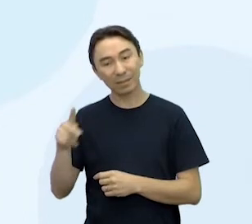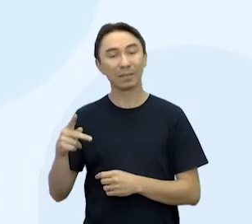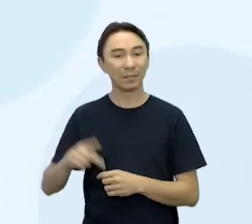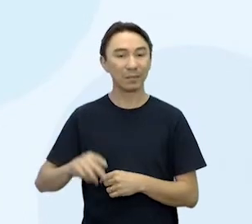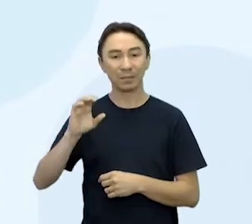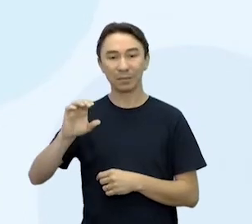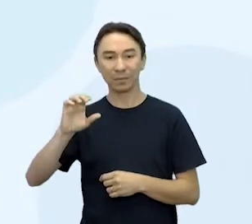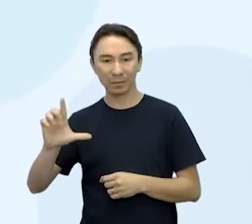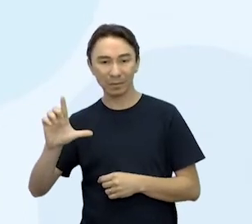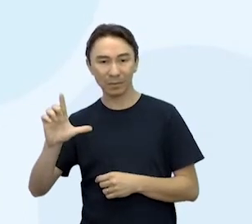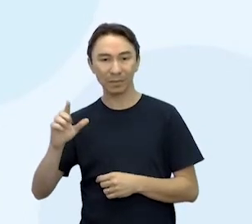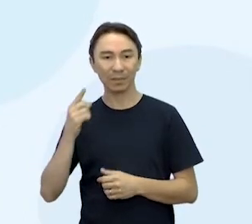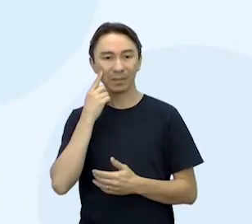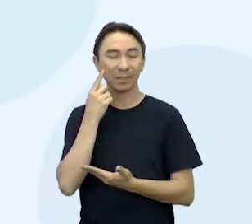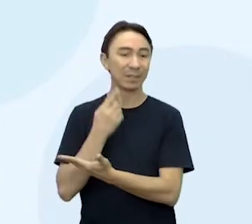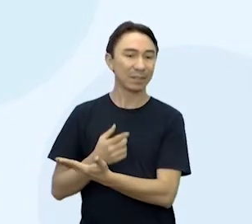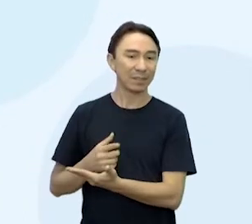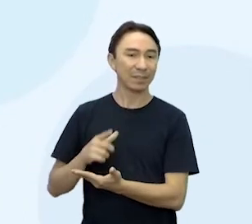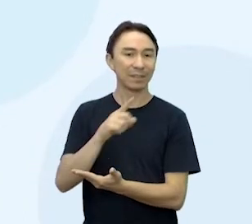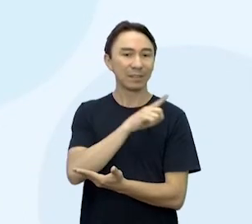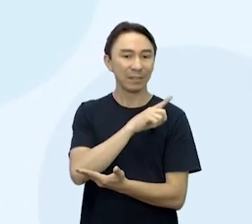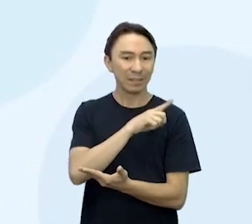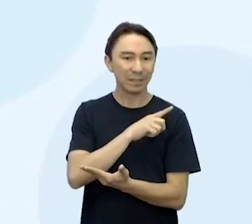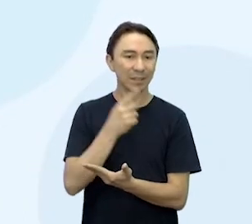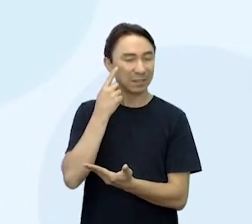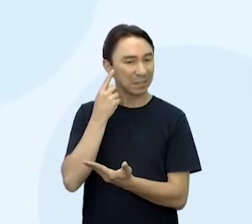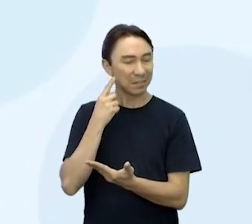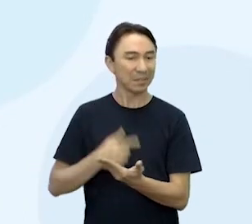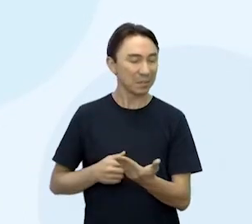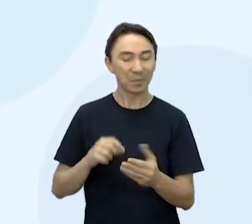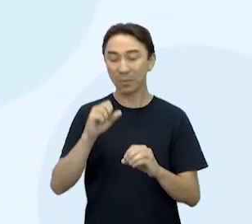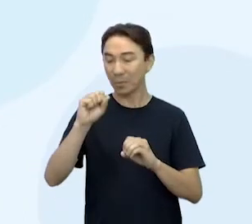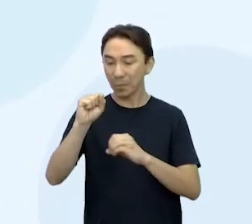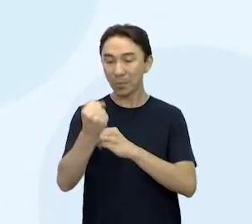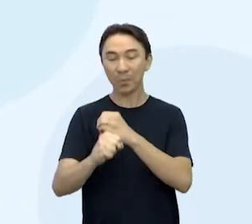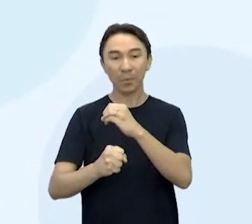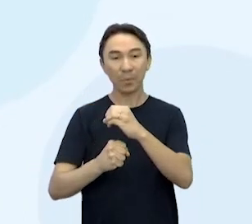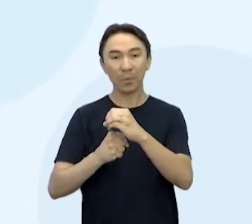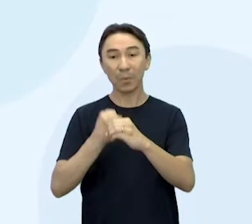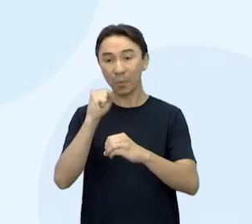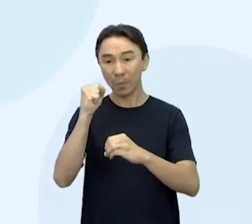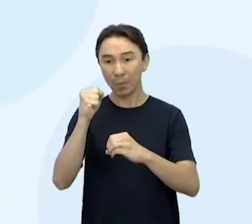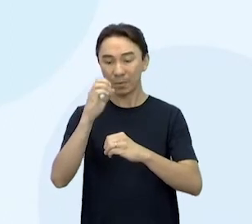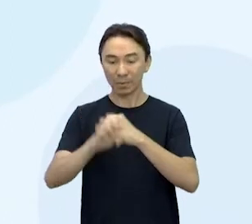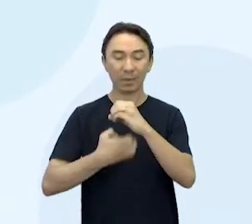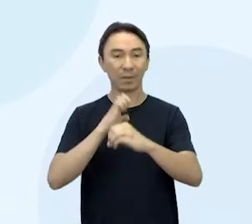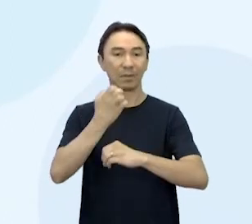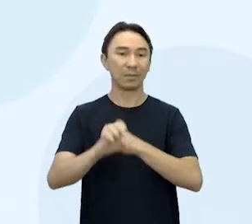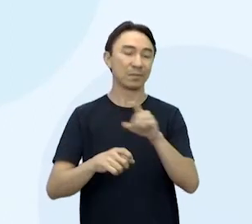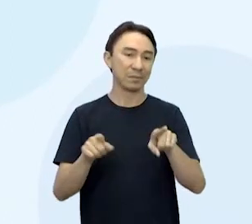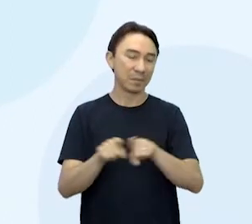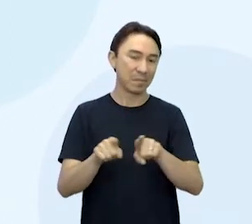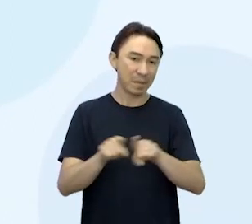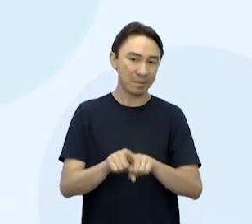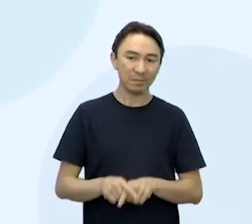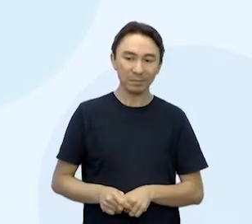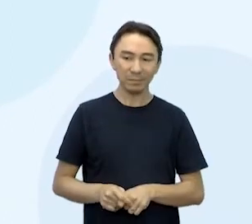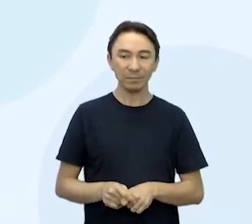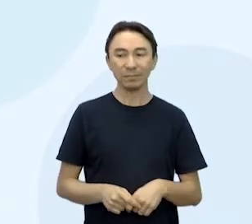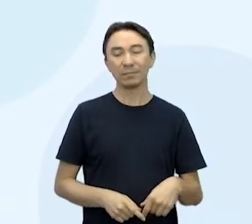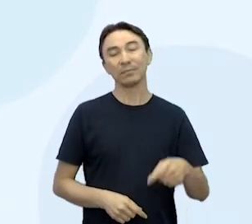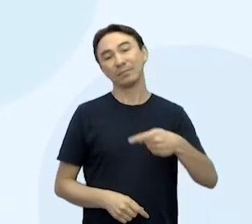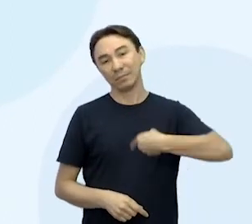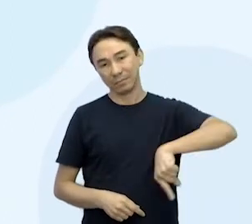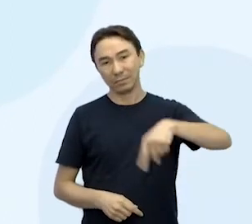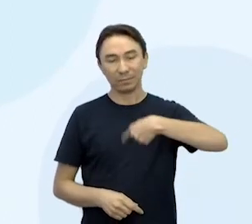elétrons na última camada, tá? Com o elétron doado do sódio, ok? Então, a gente pode